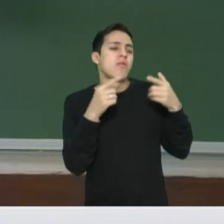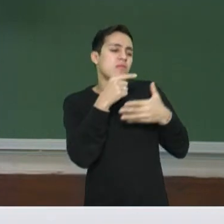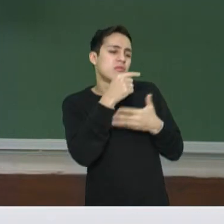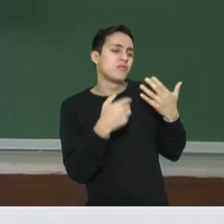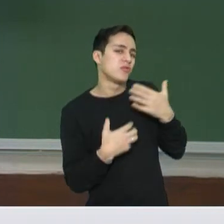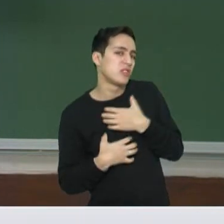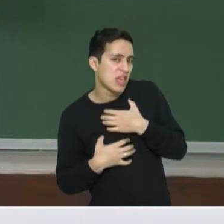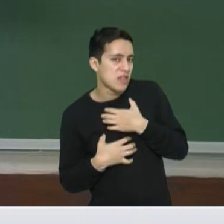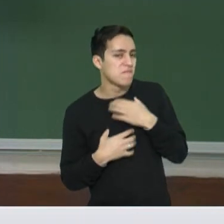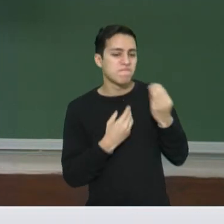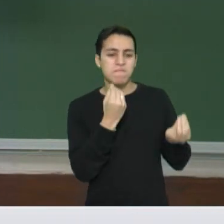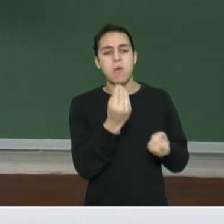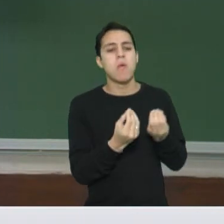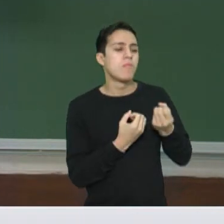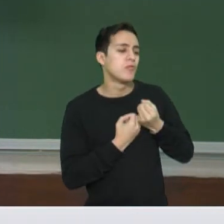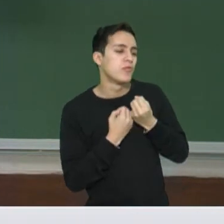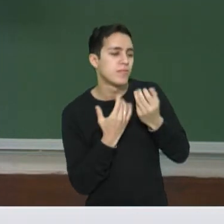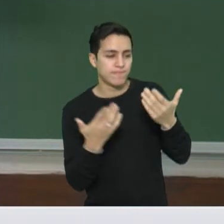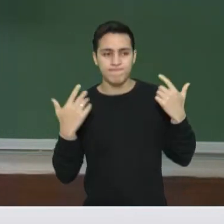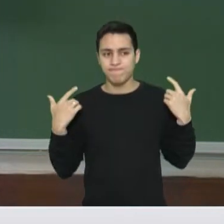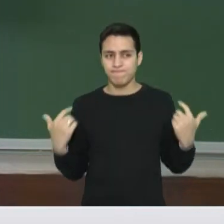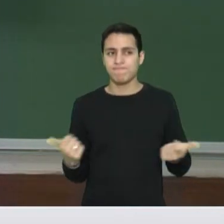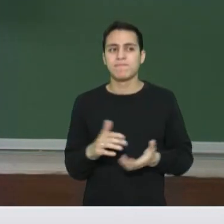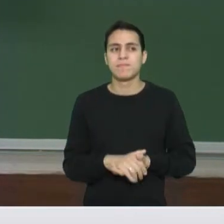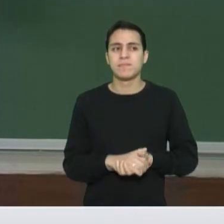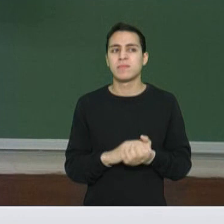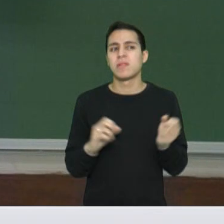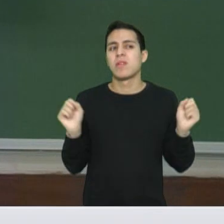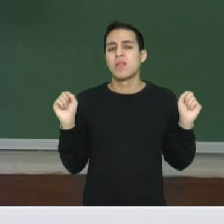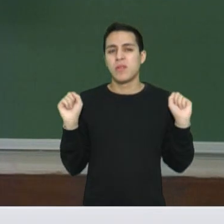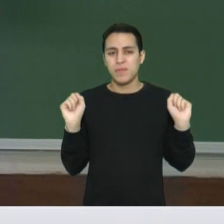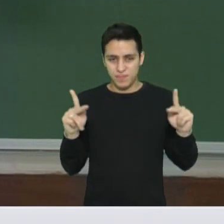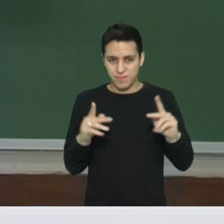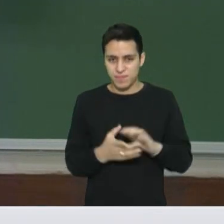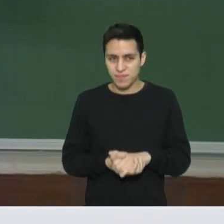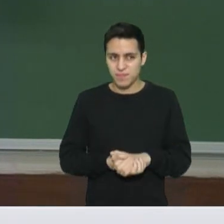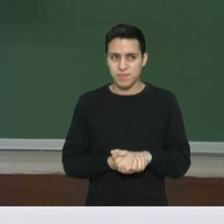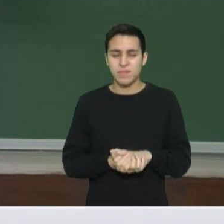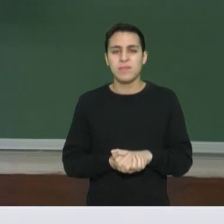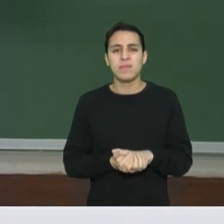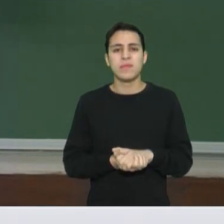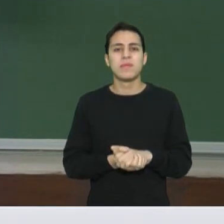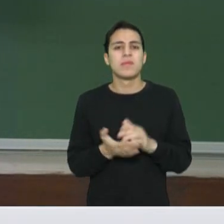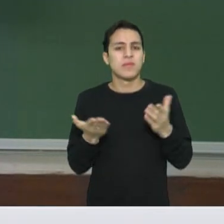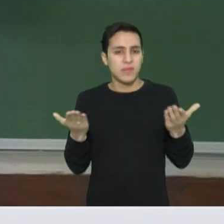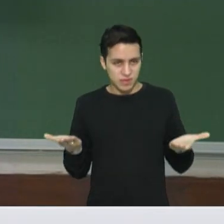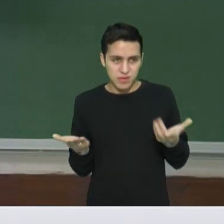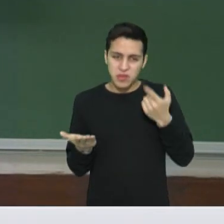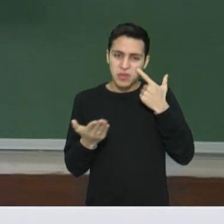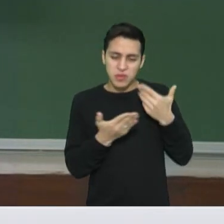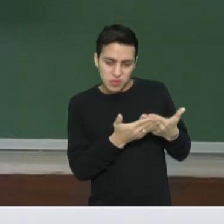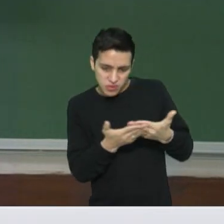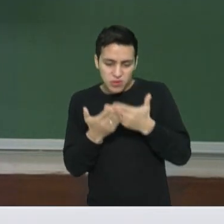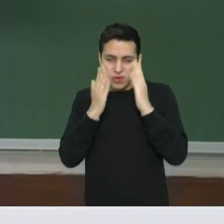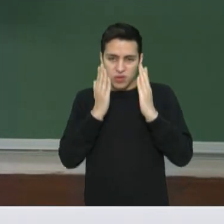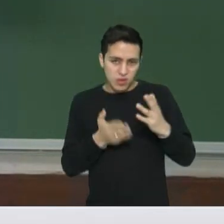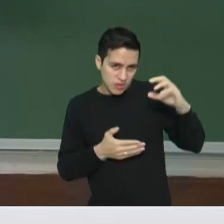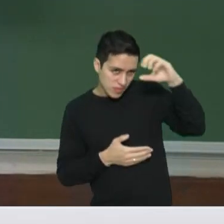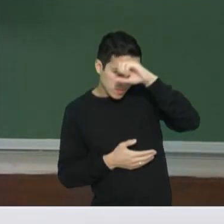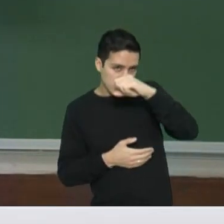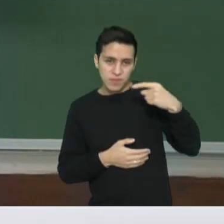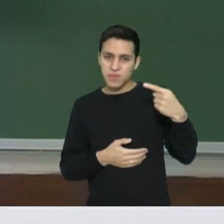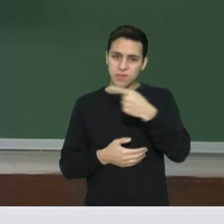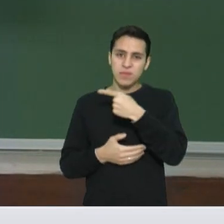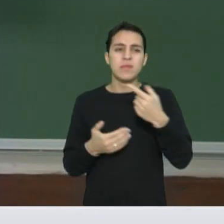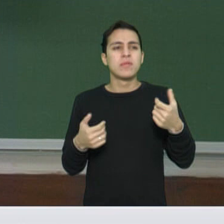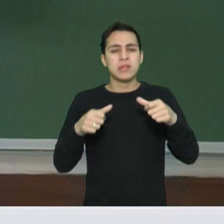maneiras como aquilo está sendo dito, tá certo? Ok, meu querido? Eu acho que a gente já viu, né? Já aprendemos, acho